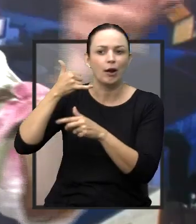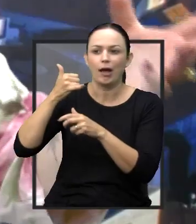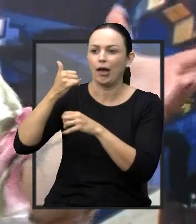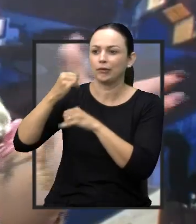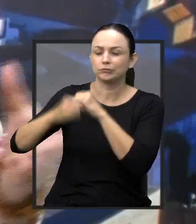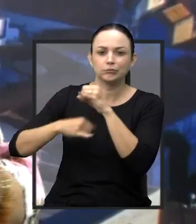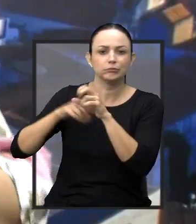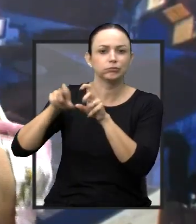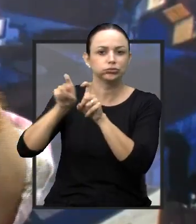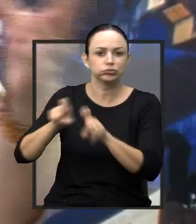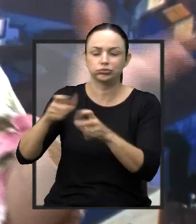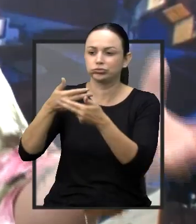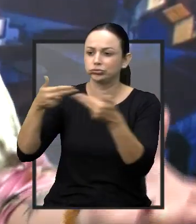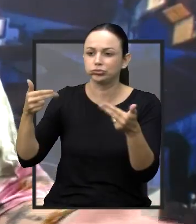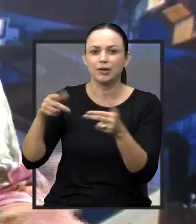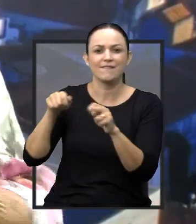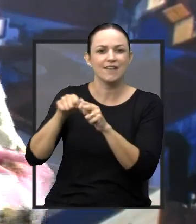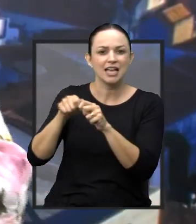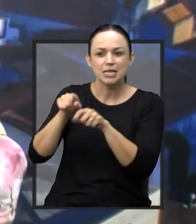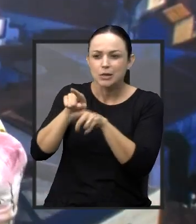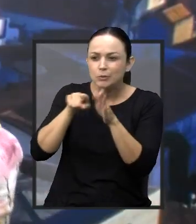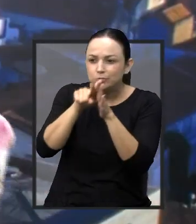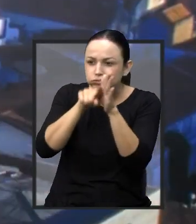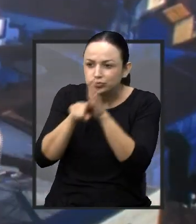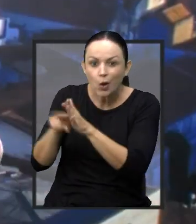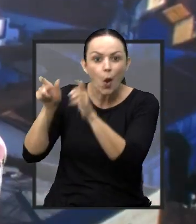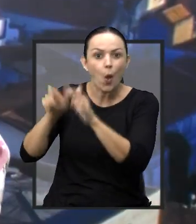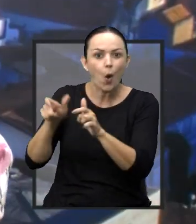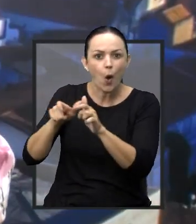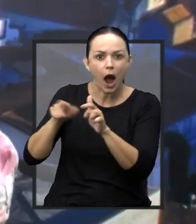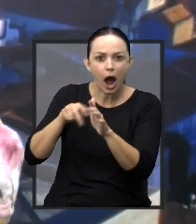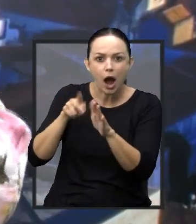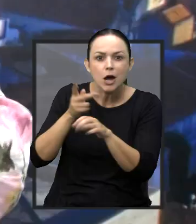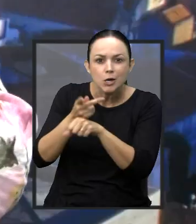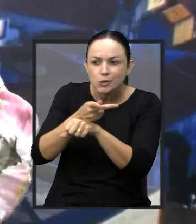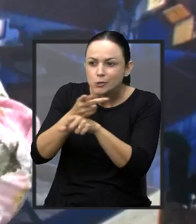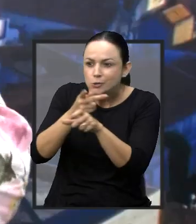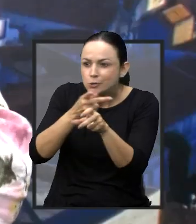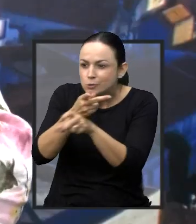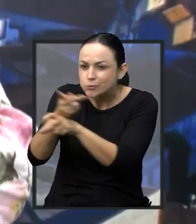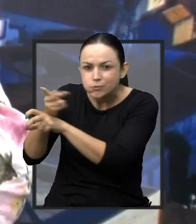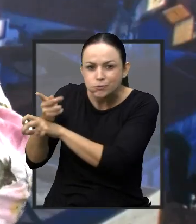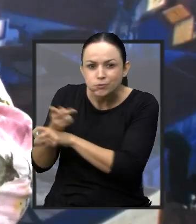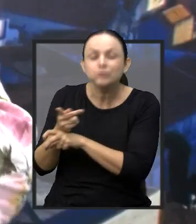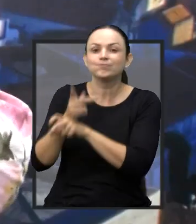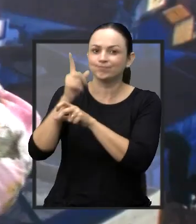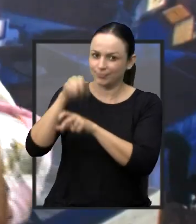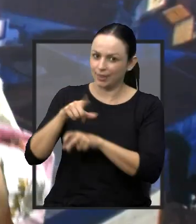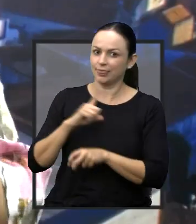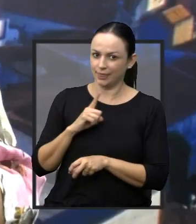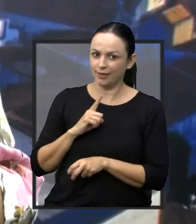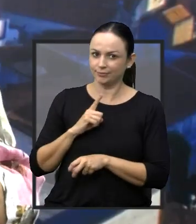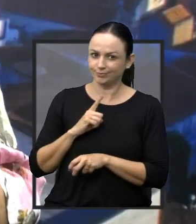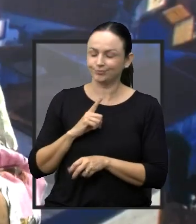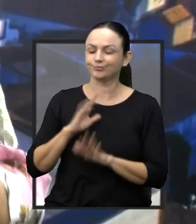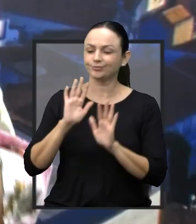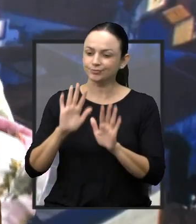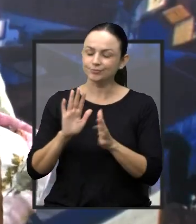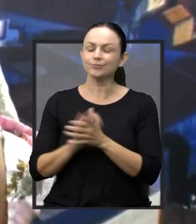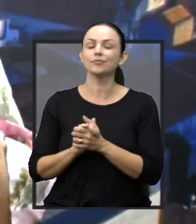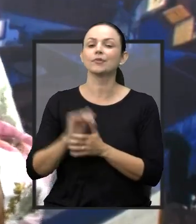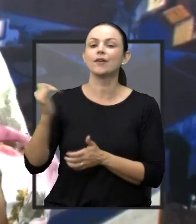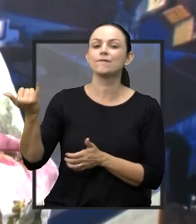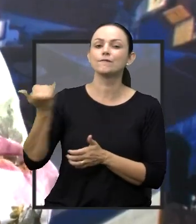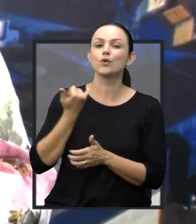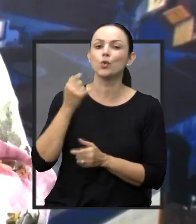eletrônicos, enfim, fazer uma perícia no local, uma busca no local, e isso aconteceu. E aí, o que nós temos de